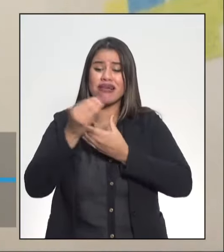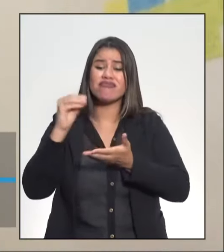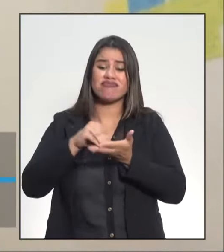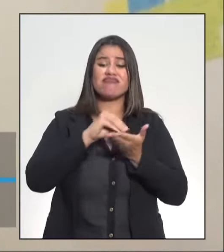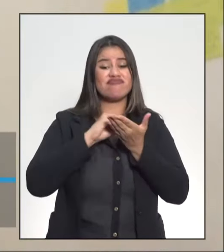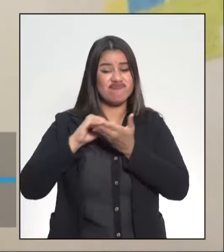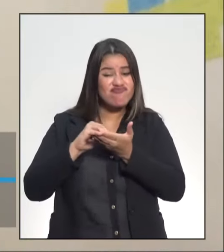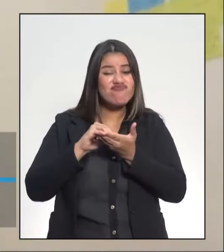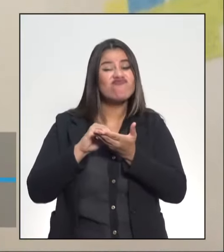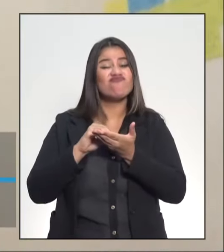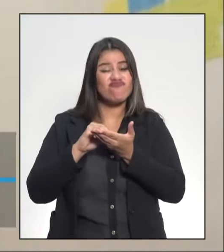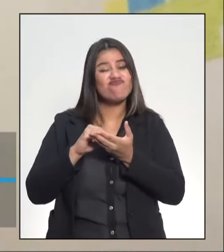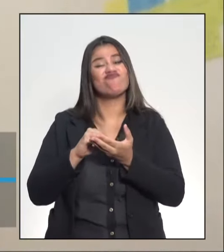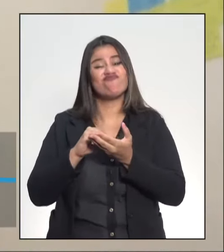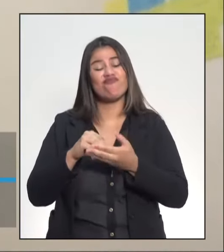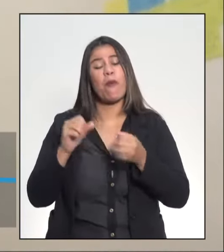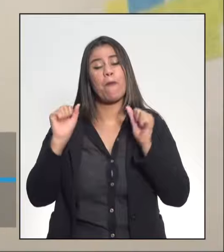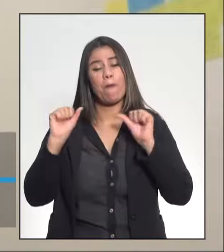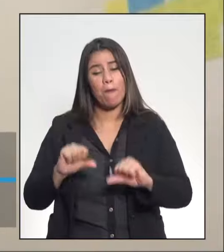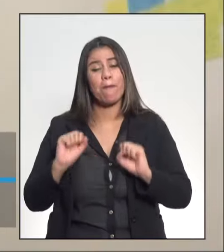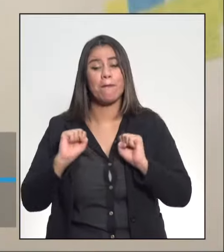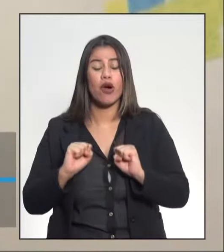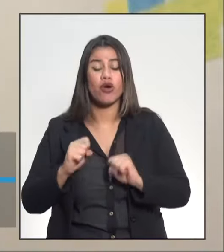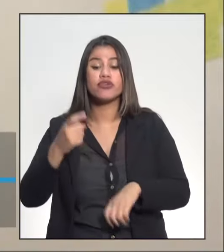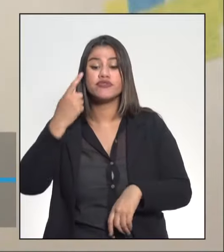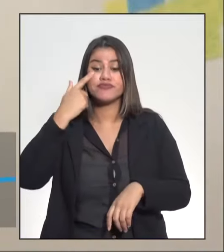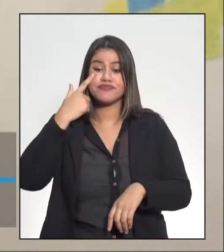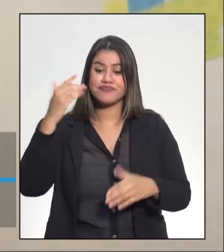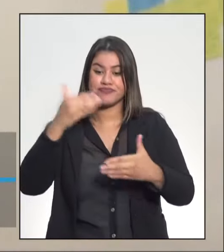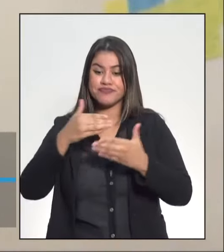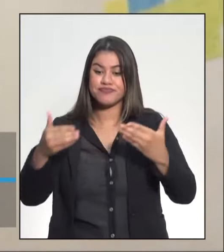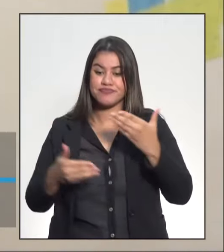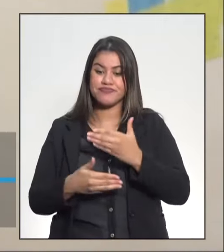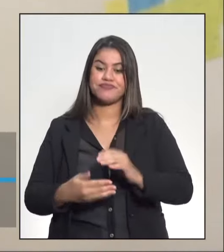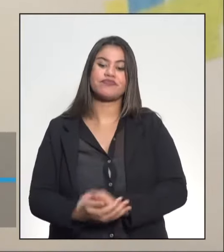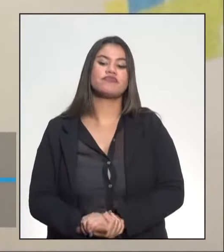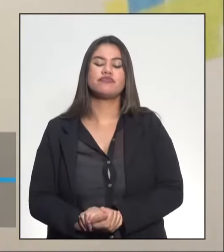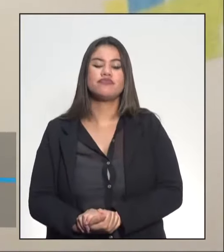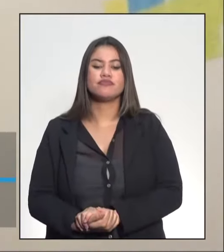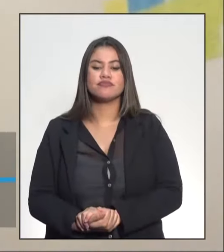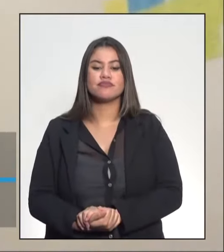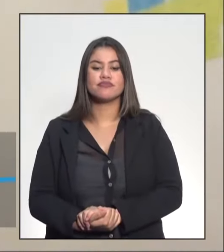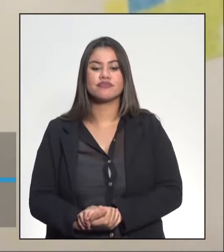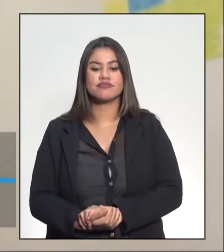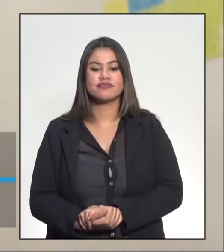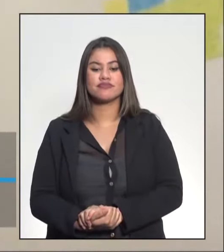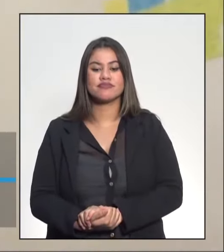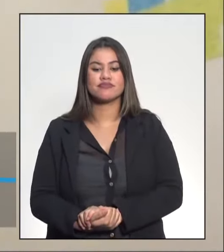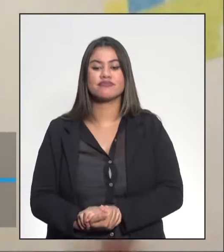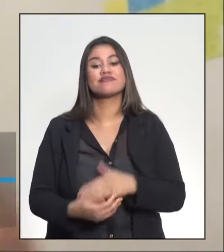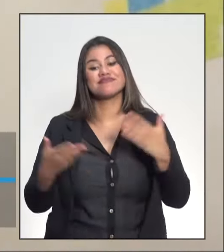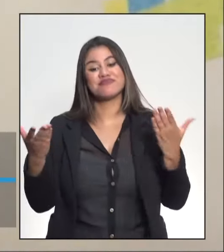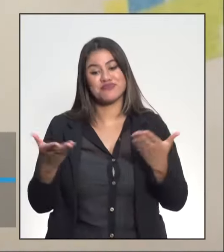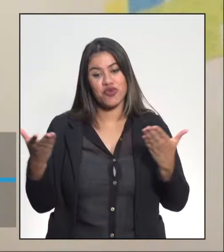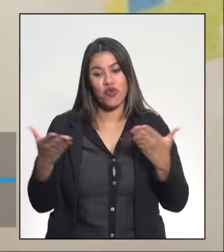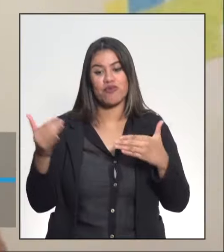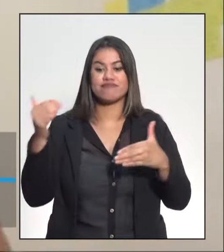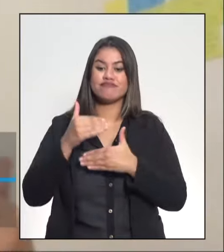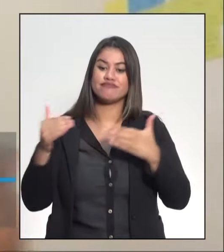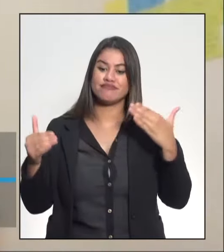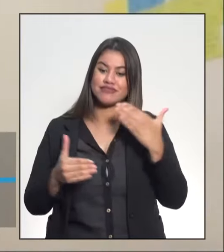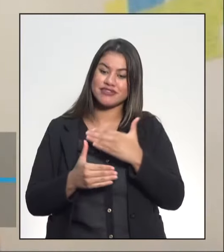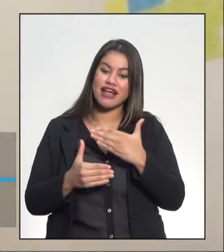termo, né? O porquê que ele acontece. Vamos passar o slide, por favor? Agora, nesse próximo slide, eu coloco pra vocês